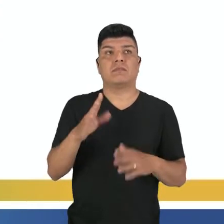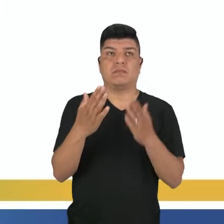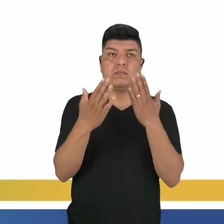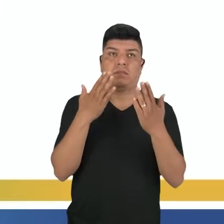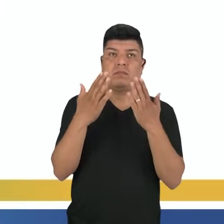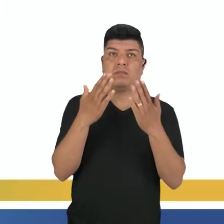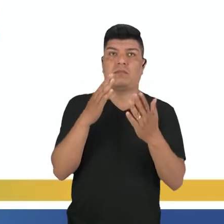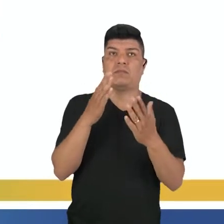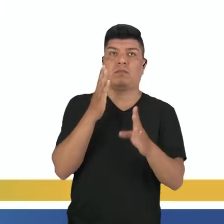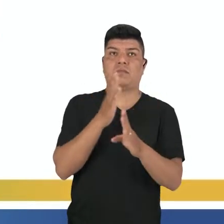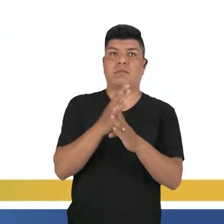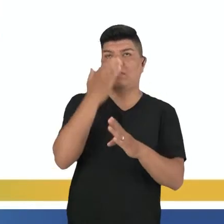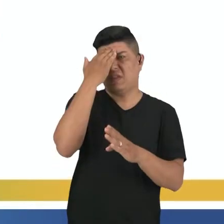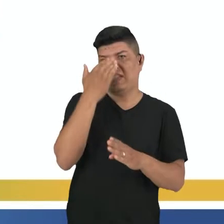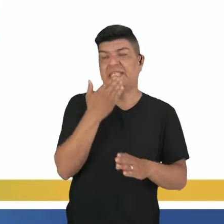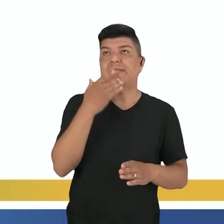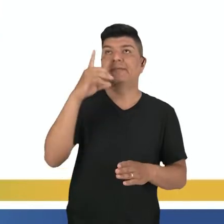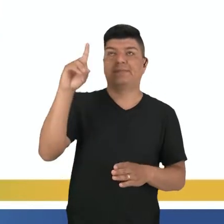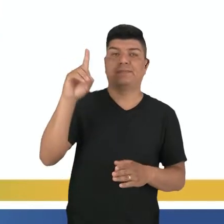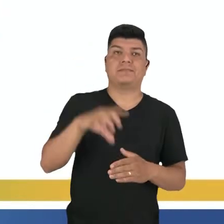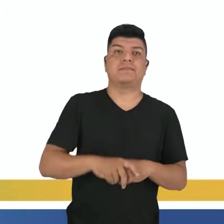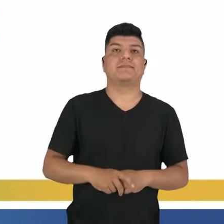relacionado pela ira dos deuses.